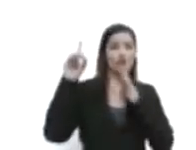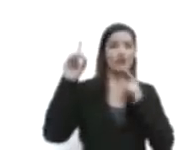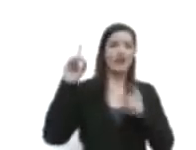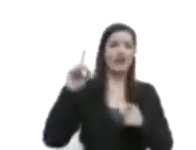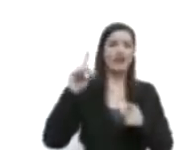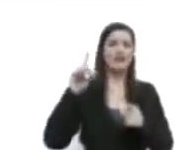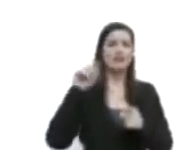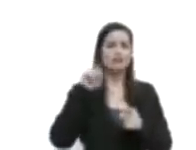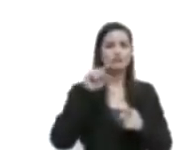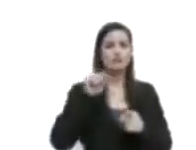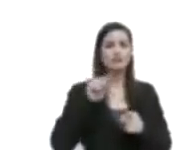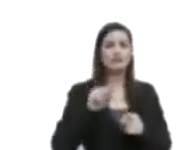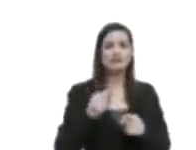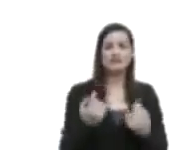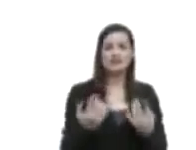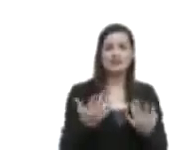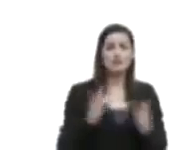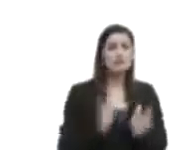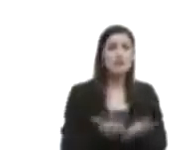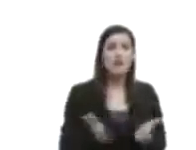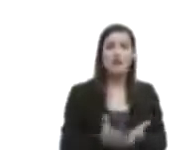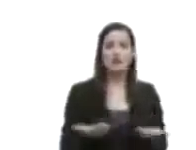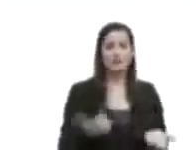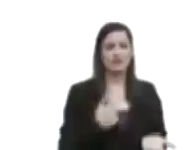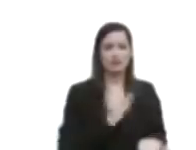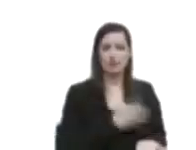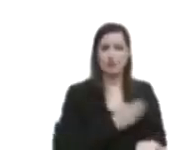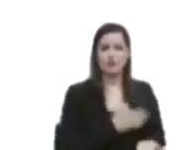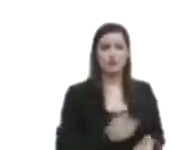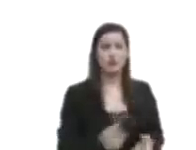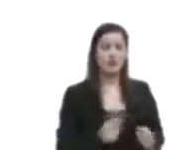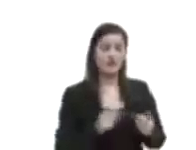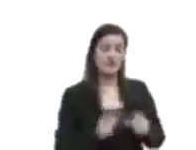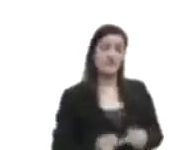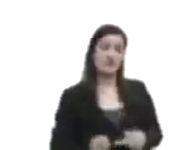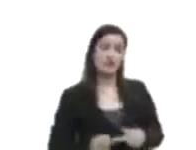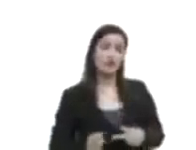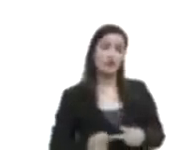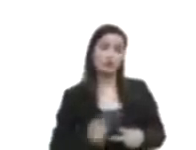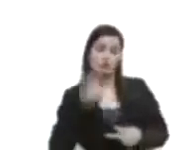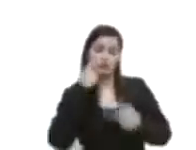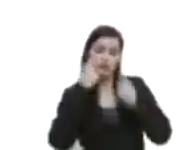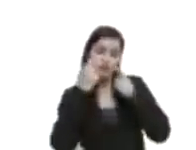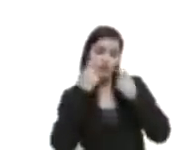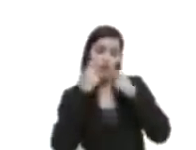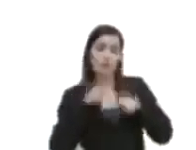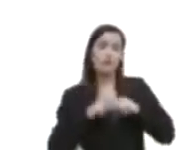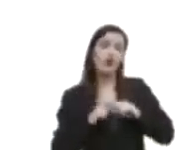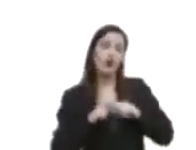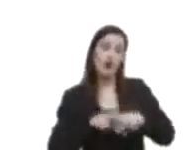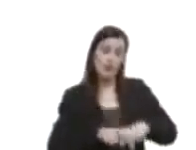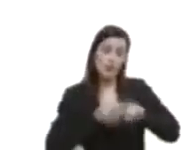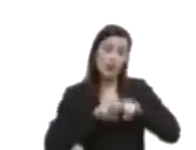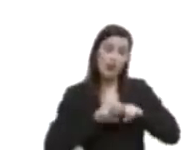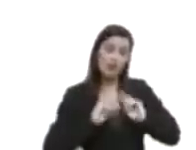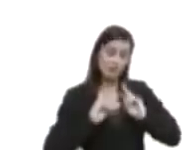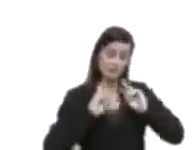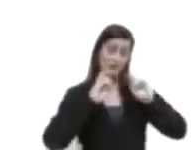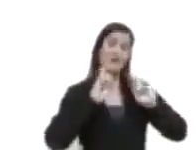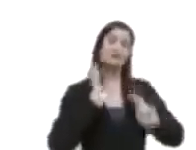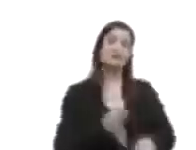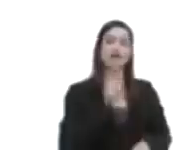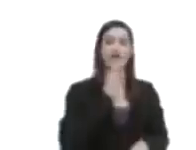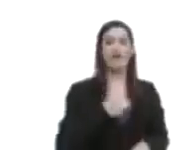o pobre de coração. E segundo, é a consequência do primeiro, ele chora por saber da sua condição